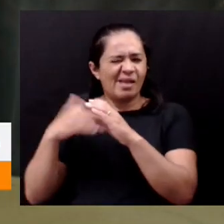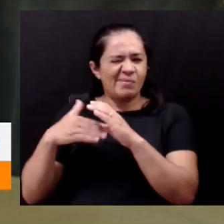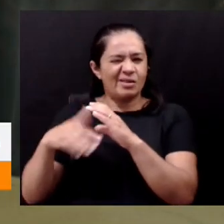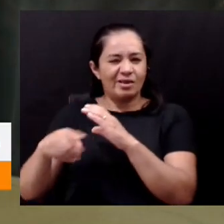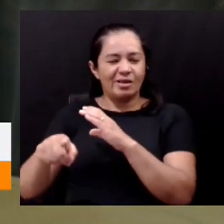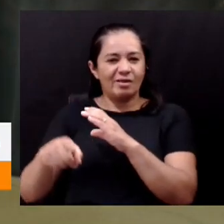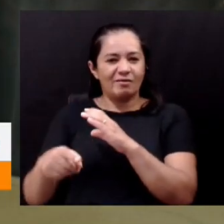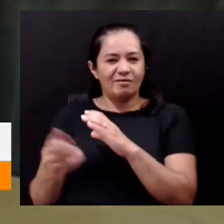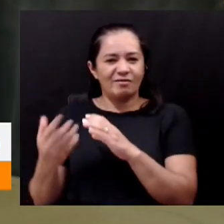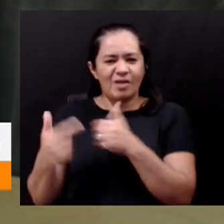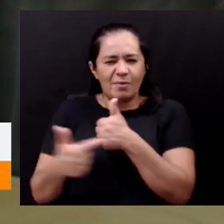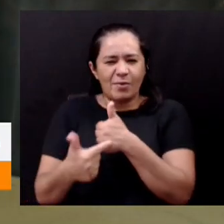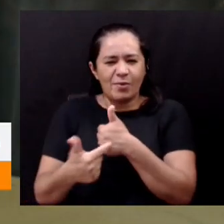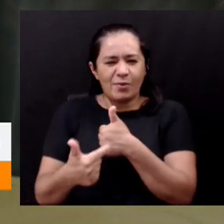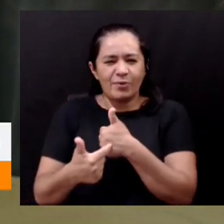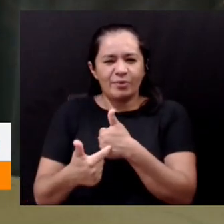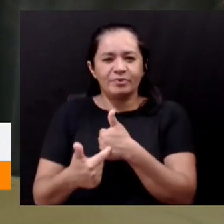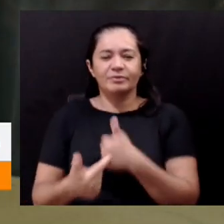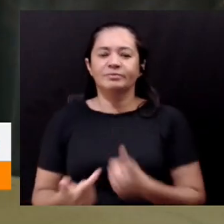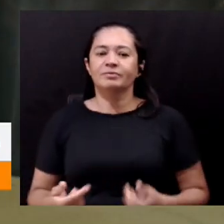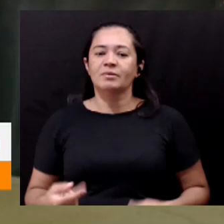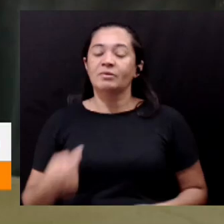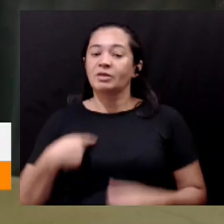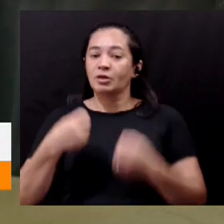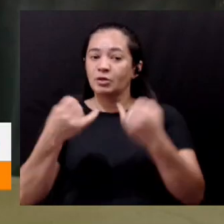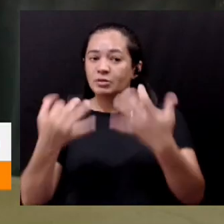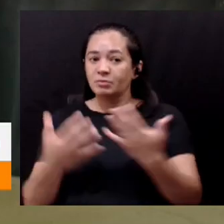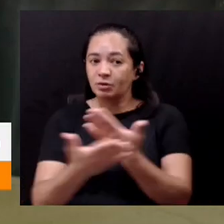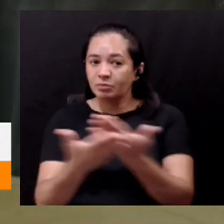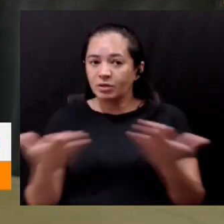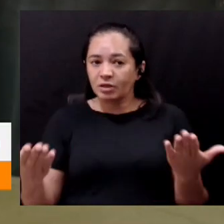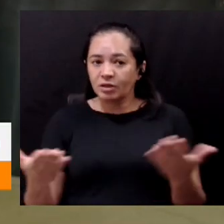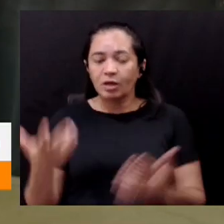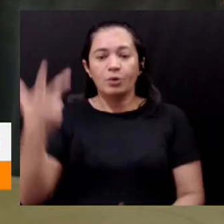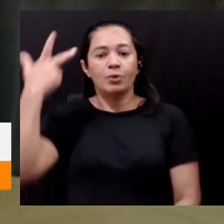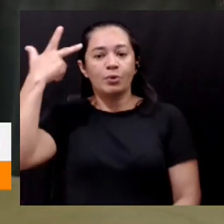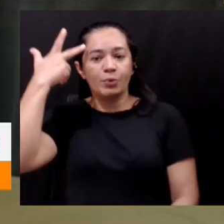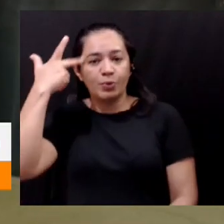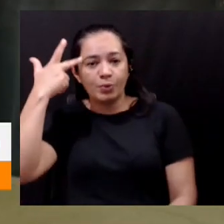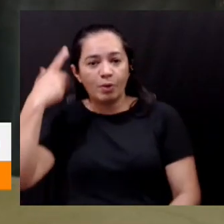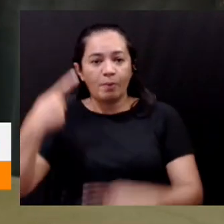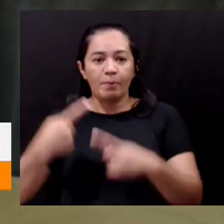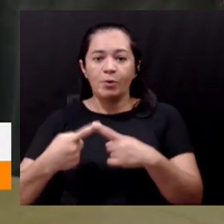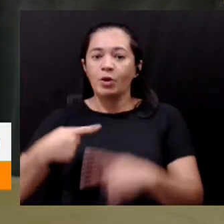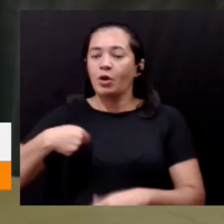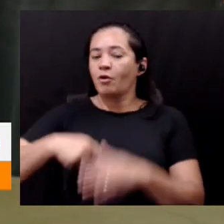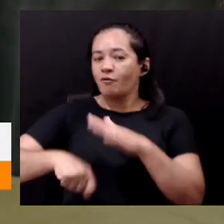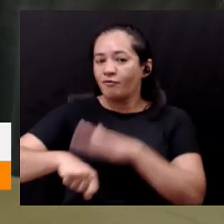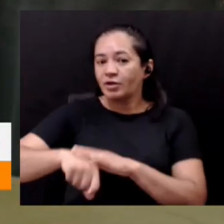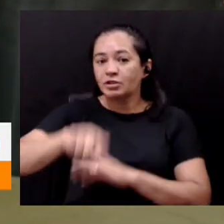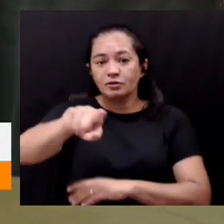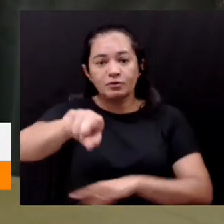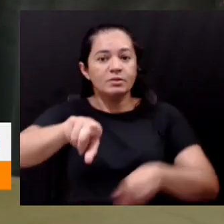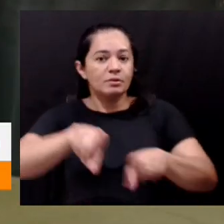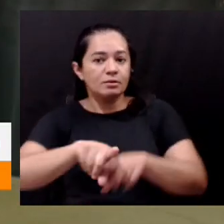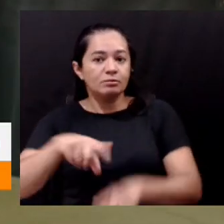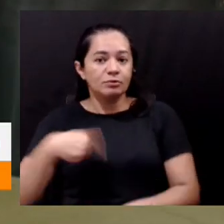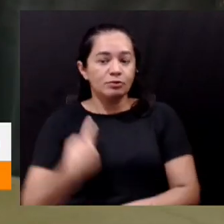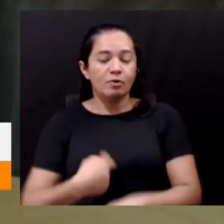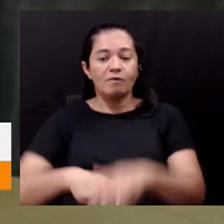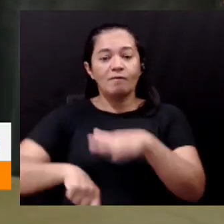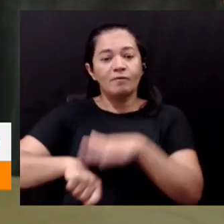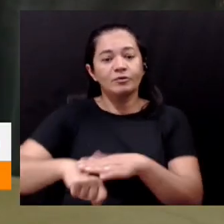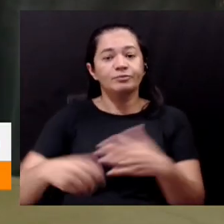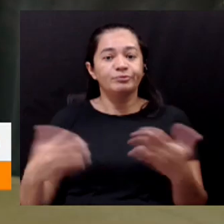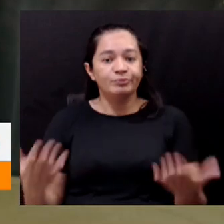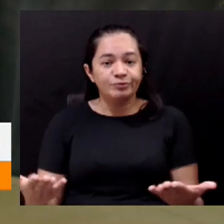curtida". E é algo que eu digo para vocês que é natural, porque eu faço, você faz e nós fazemos, né. E aí como